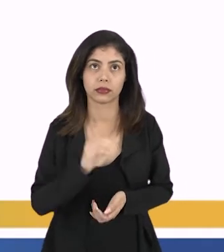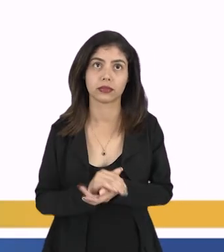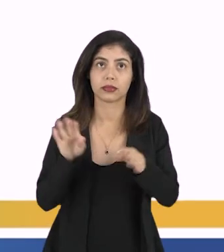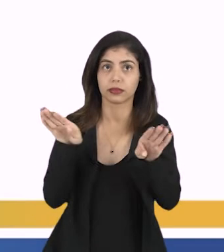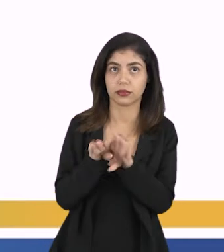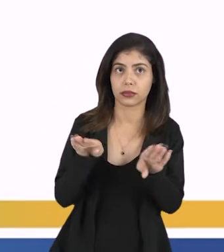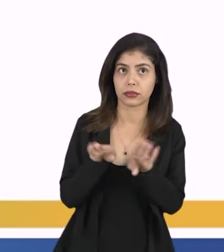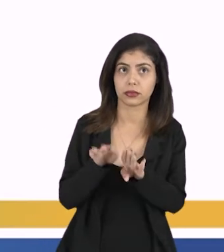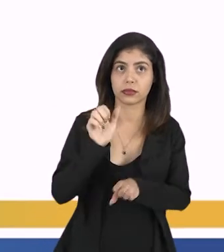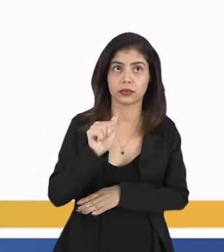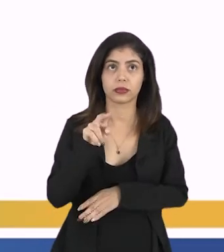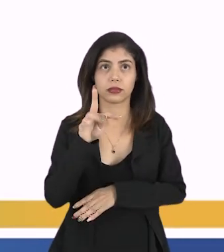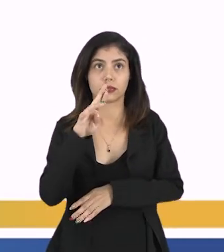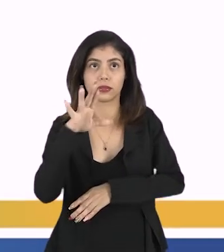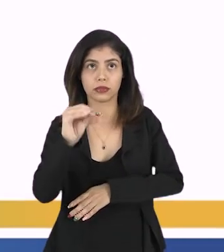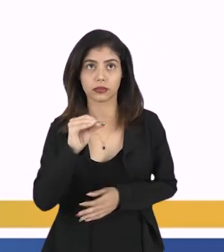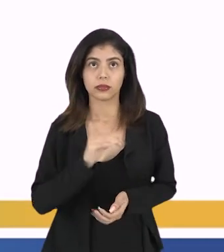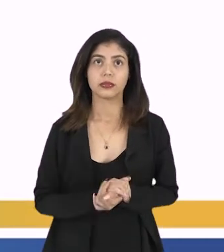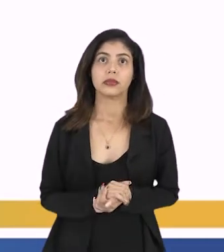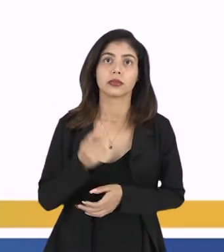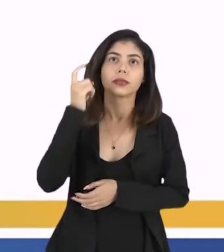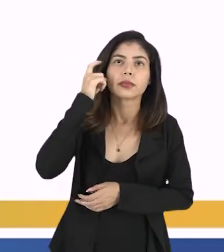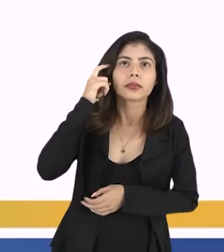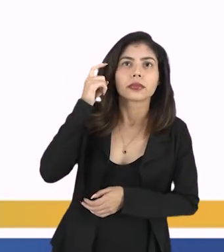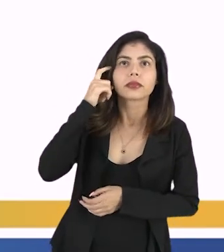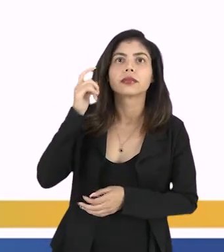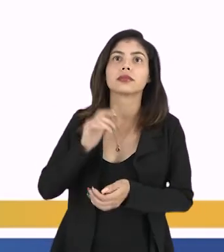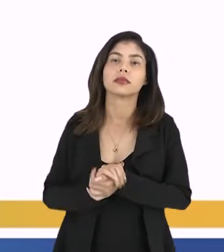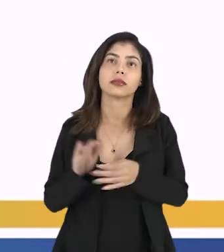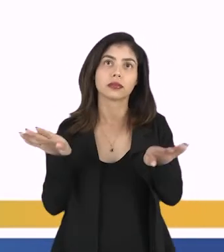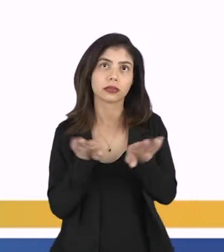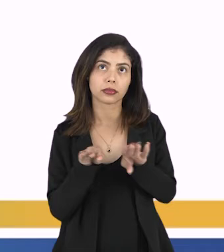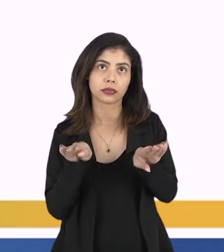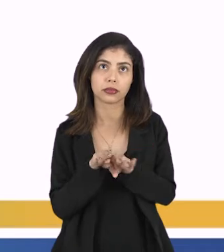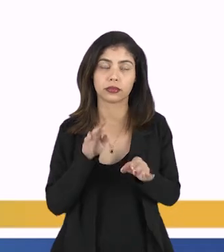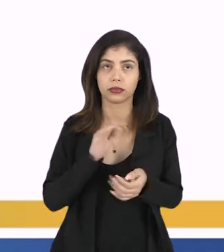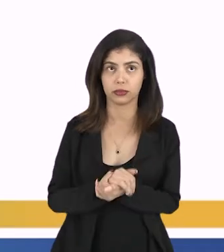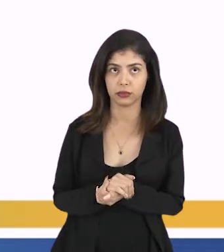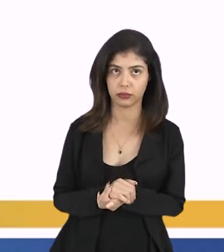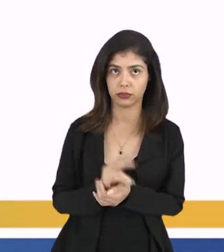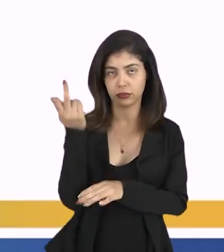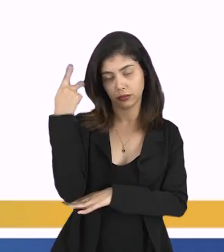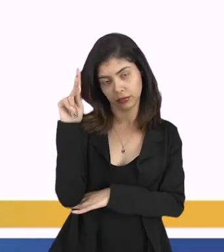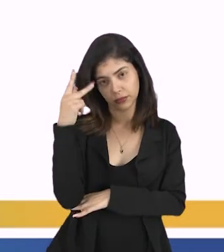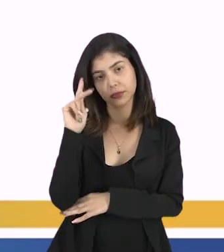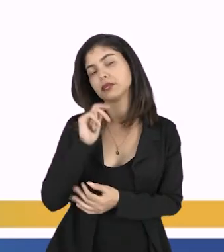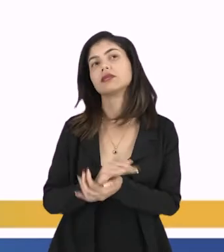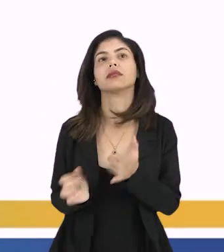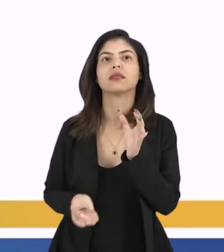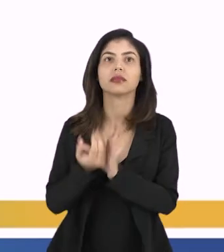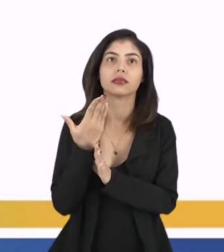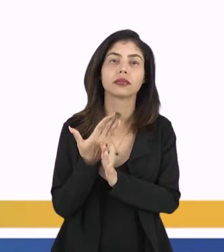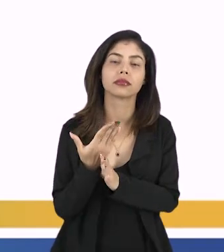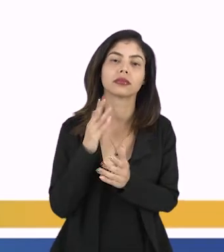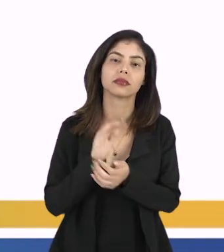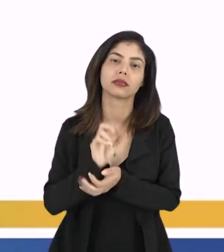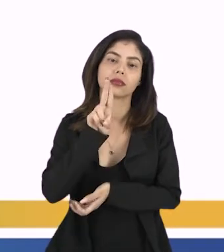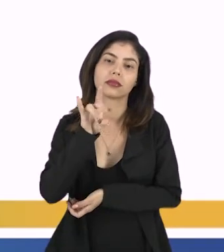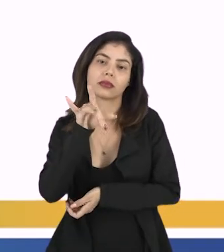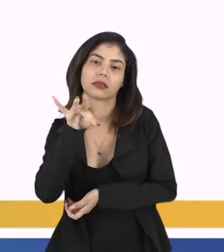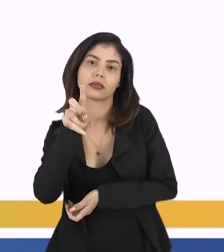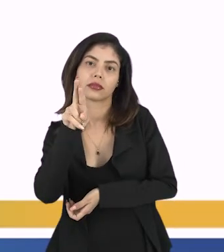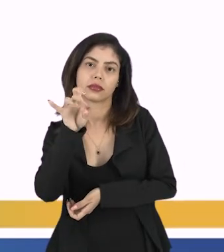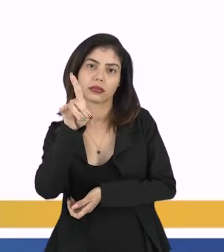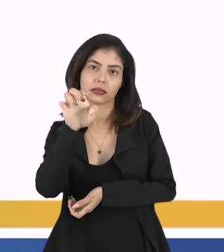temos Alberto Magno, que foi um grande pensador também cristão, né? E nesse período vai nascer as universidades.